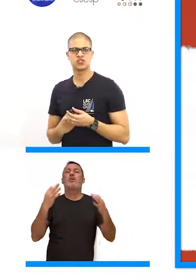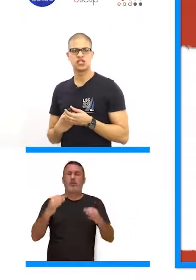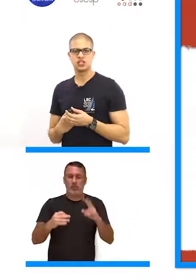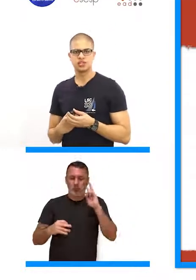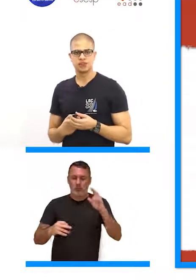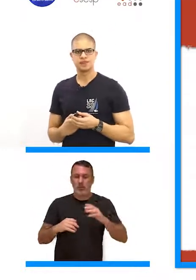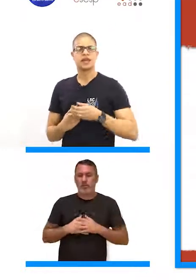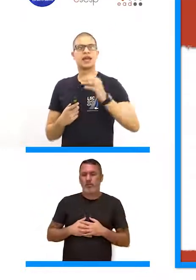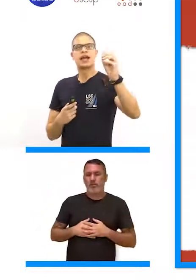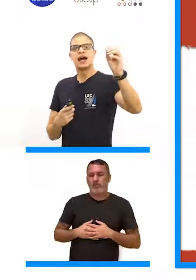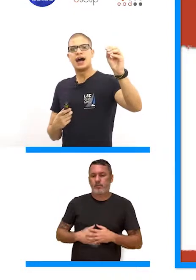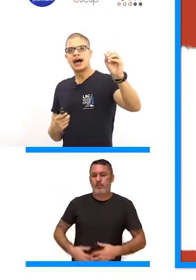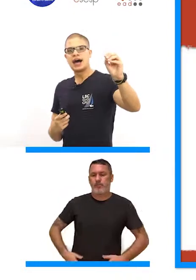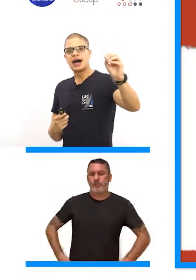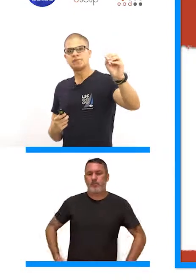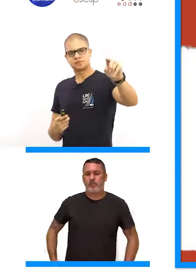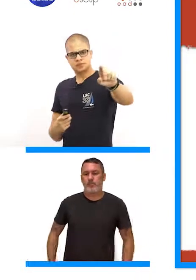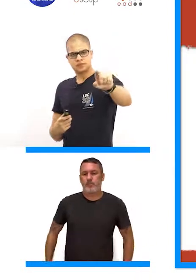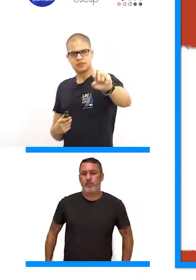o seguinte.